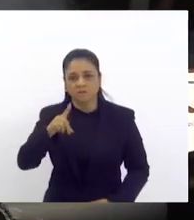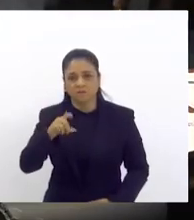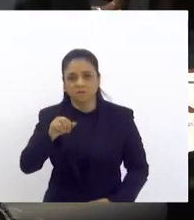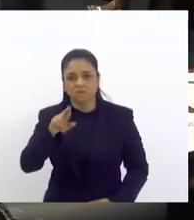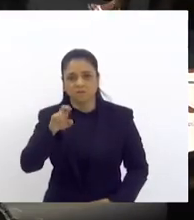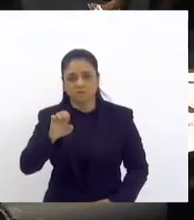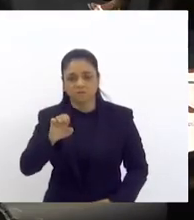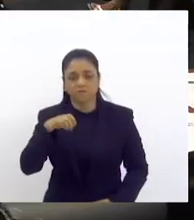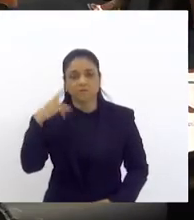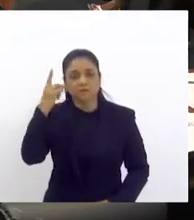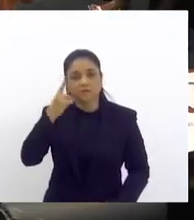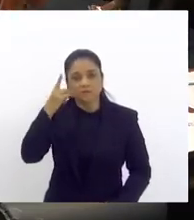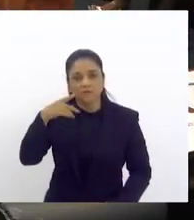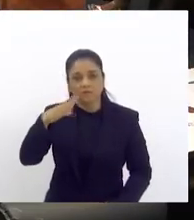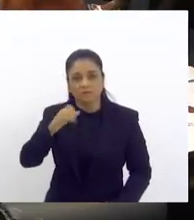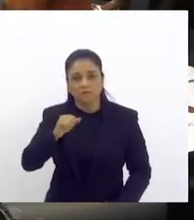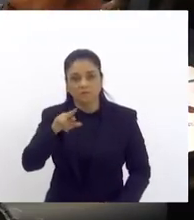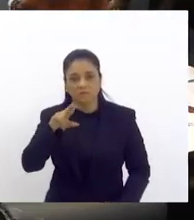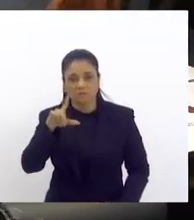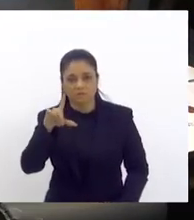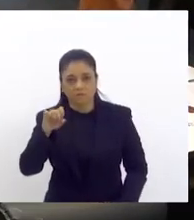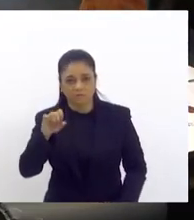Deputado Carlos Macedo.